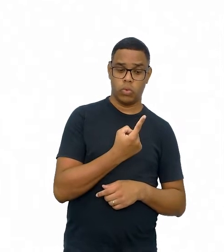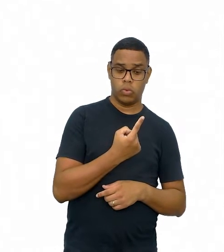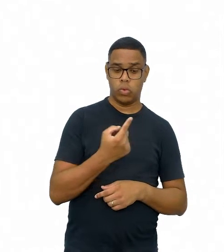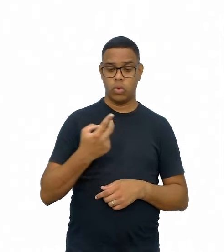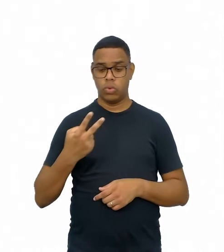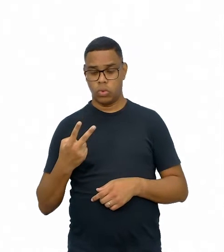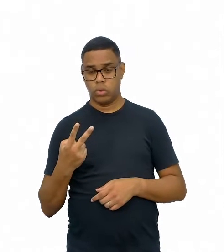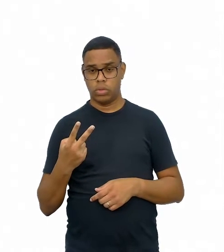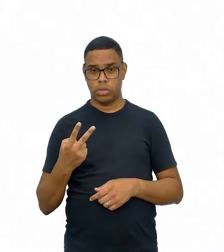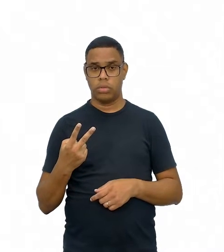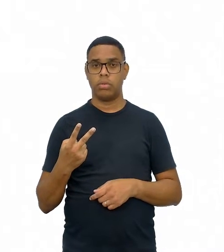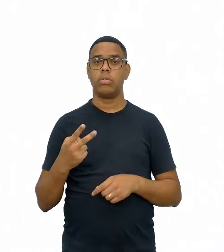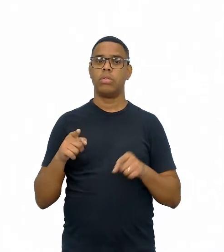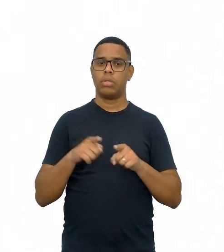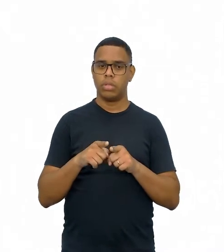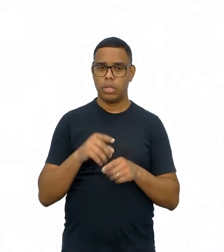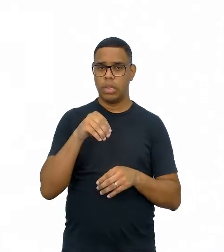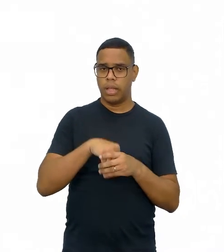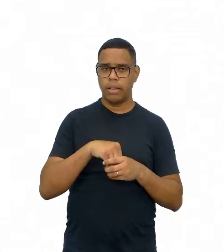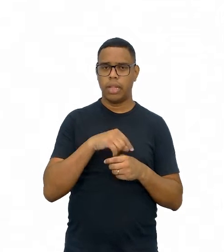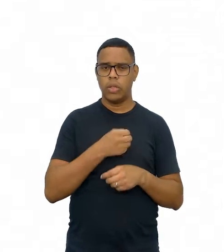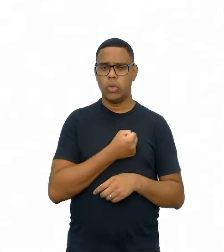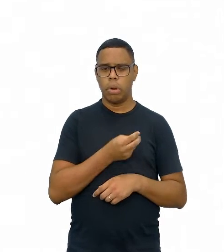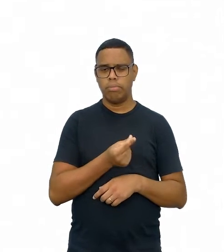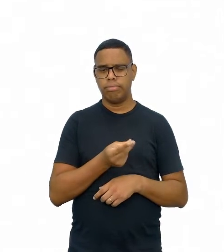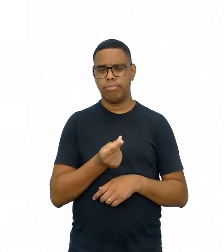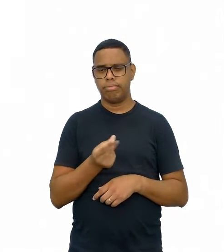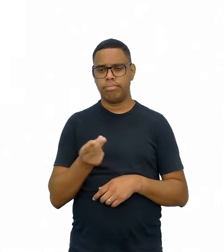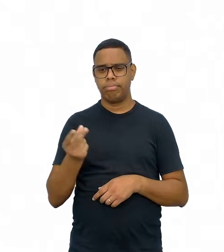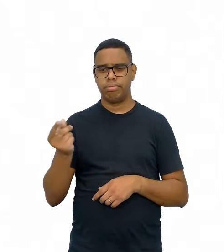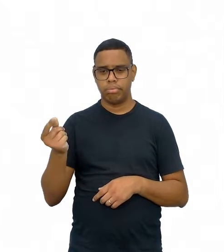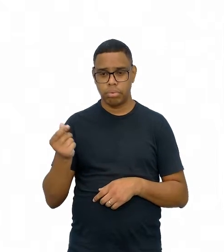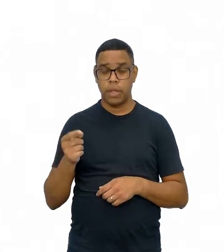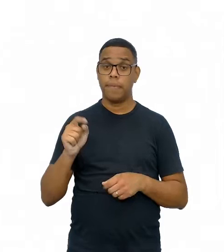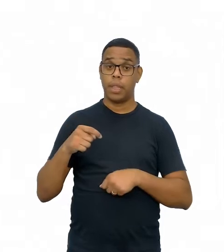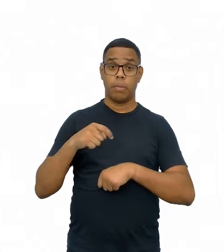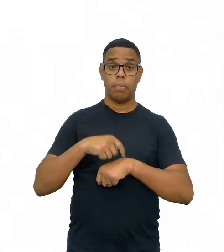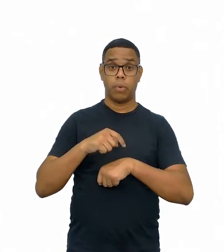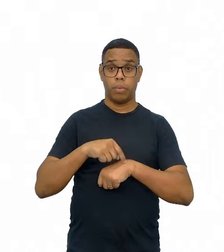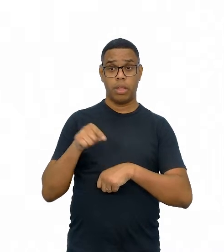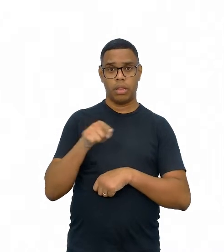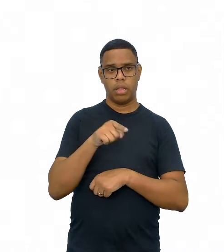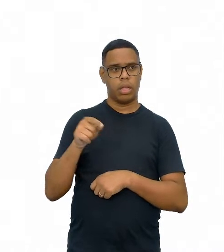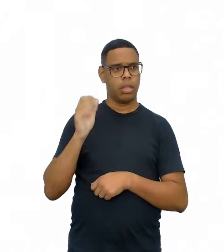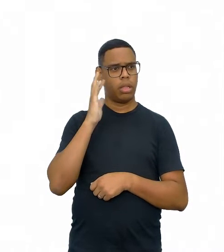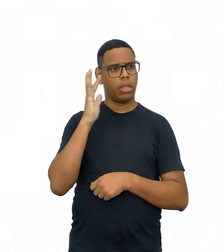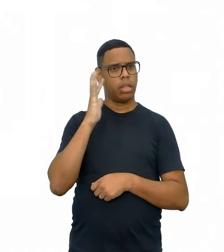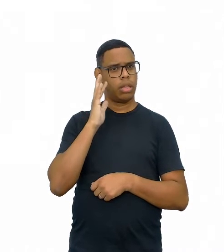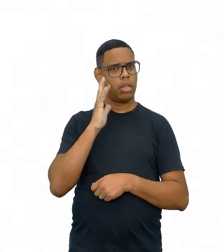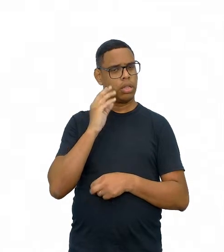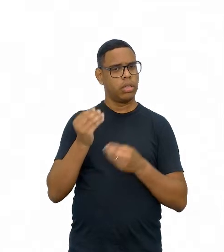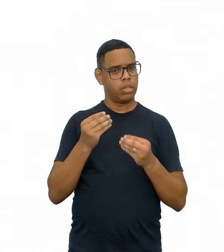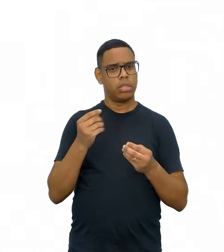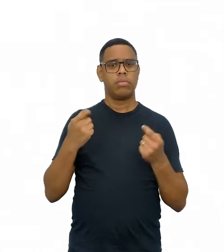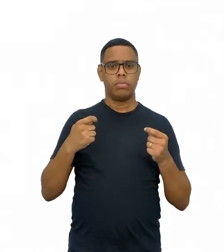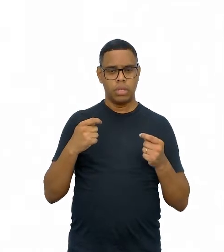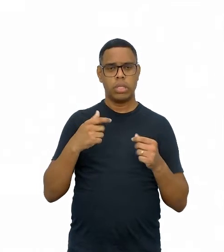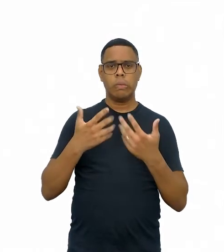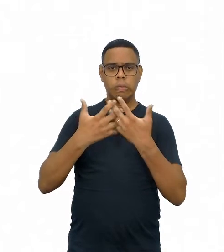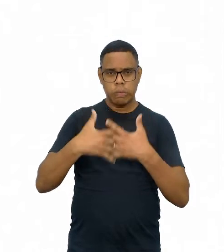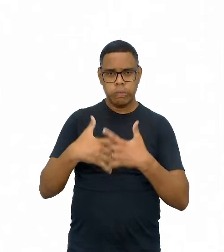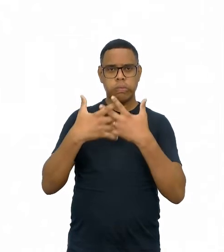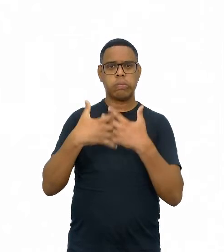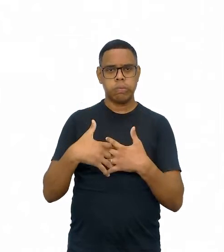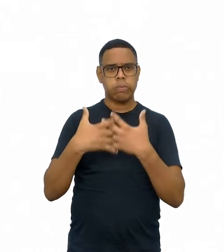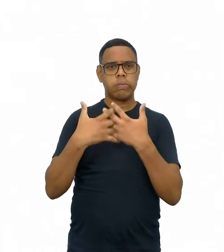2 há infinitos números, isso é um momento que para ela é necessário uma grande